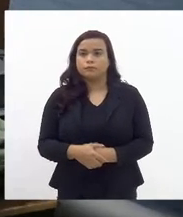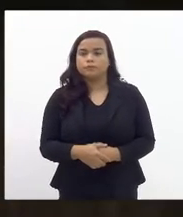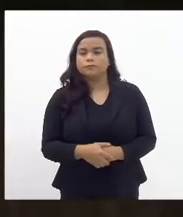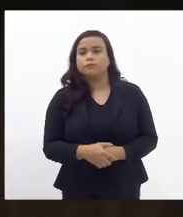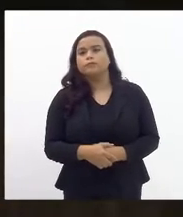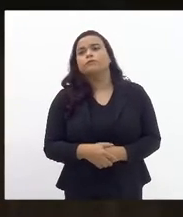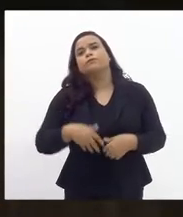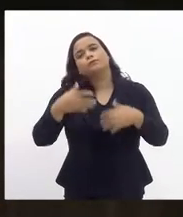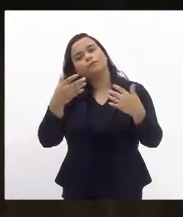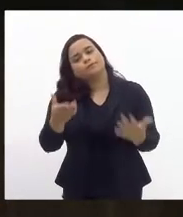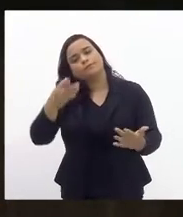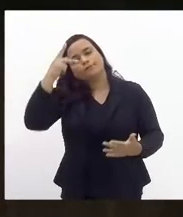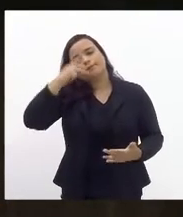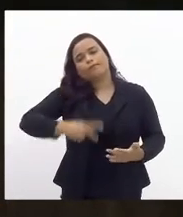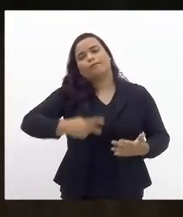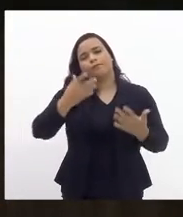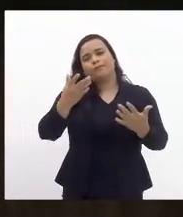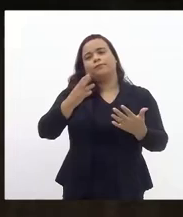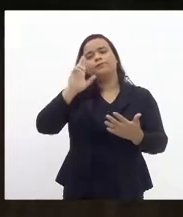Senhora Presidente,